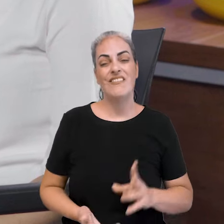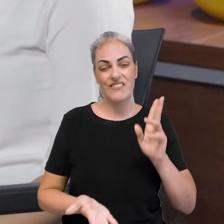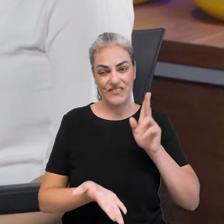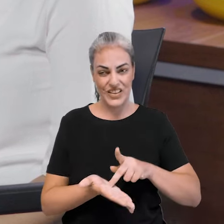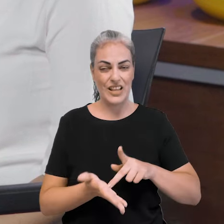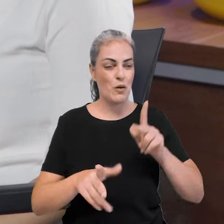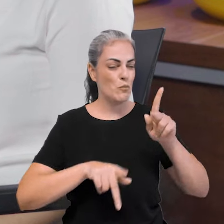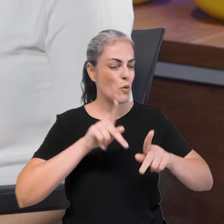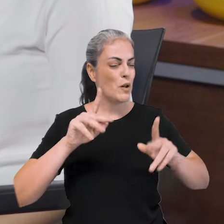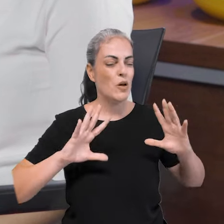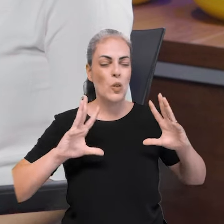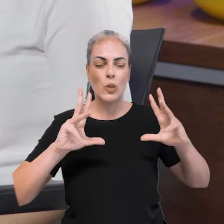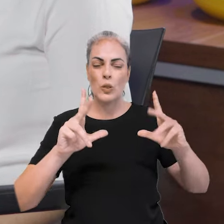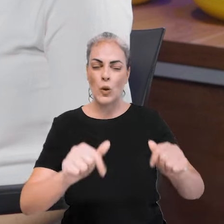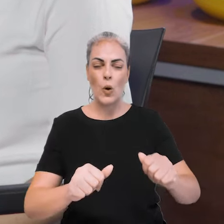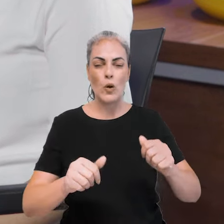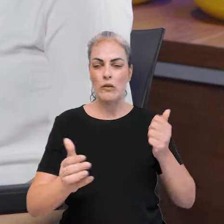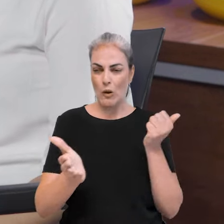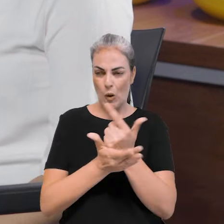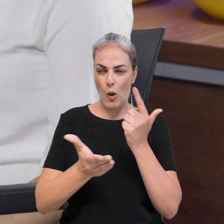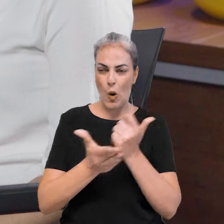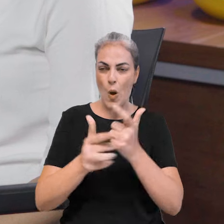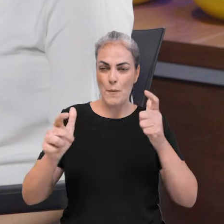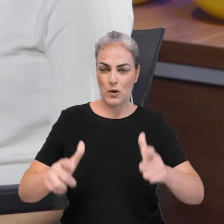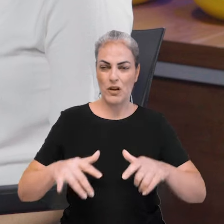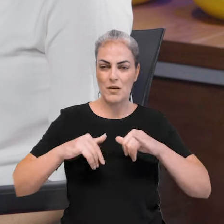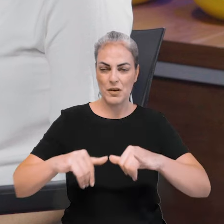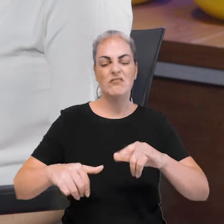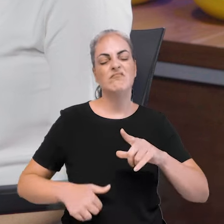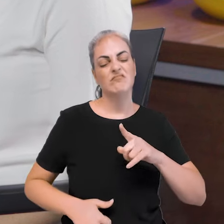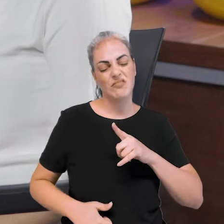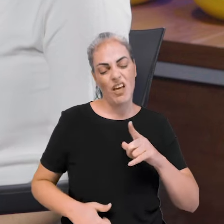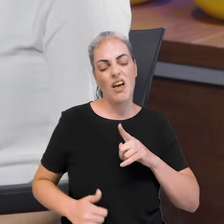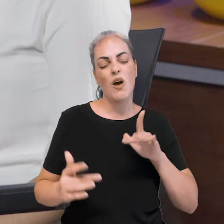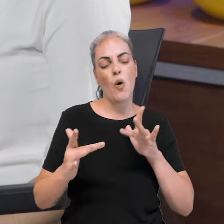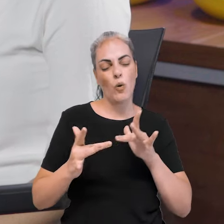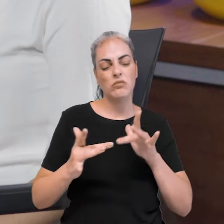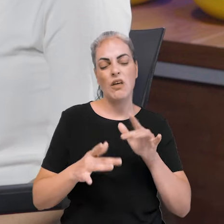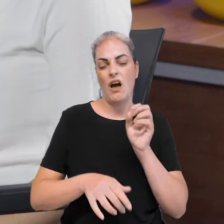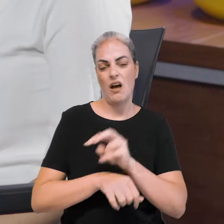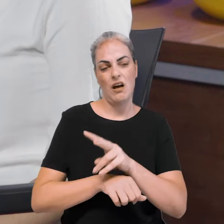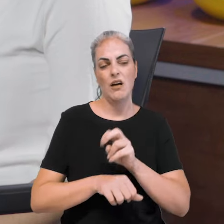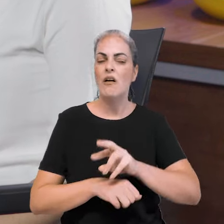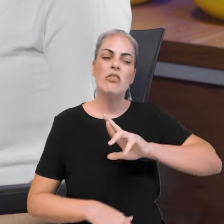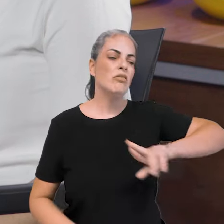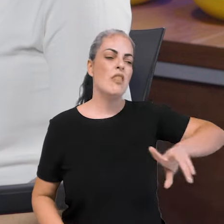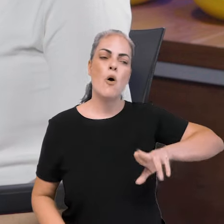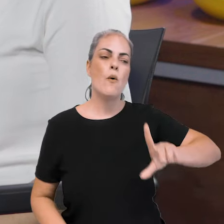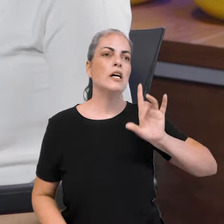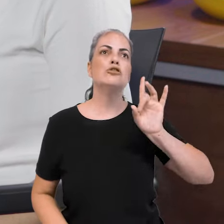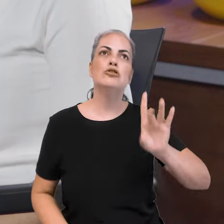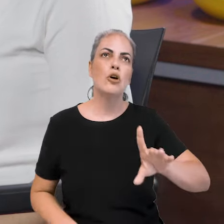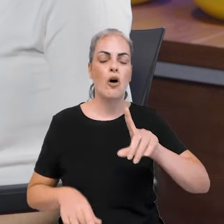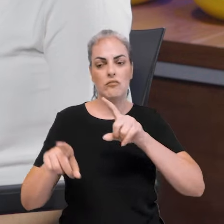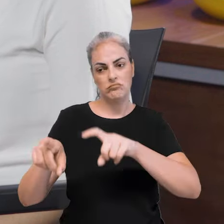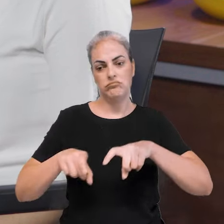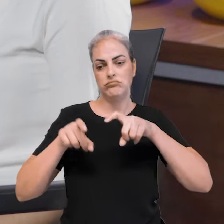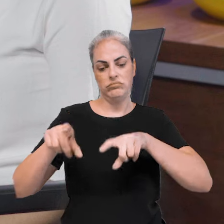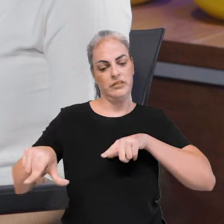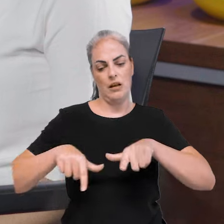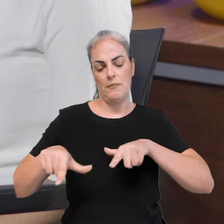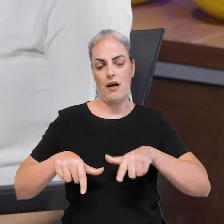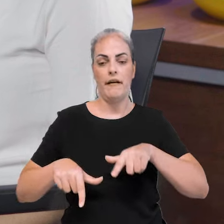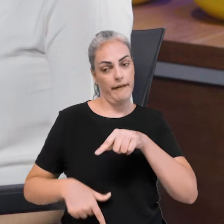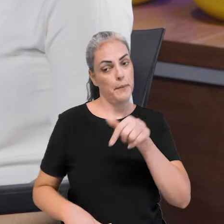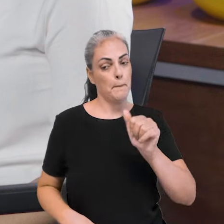compra no mercado está exposta a agrotóxicos. Não é algo que é pontual só com o produtor rural. O produtor rural, ele tem essa